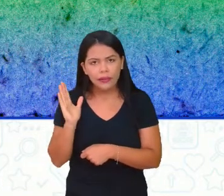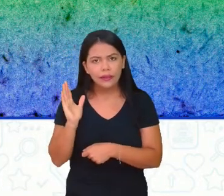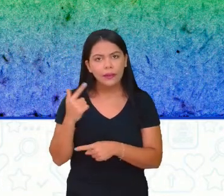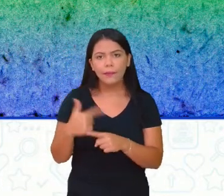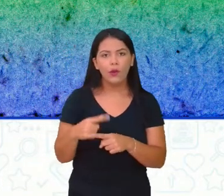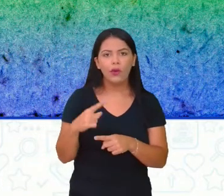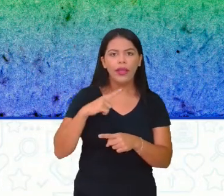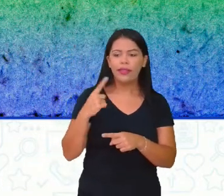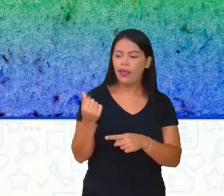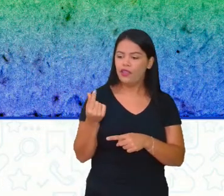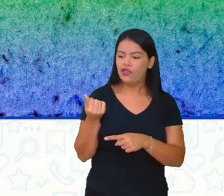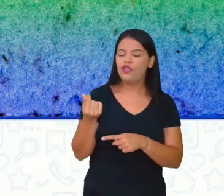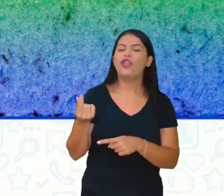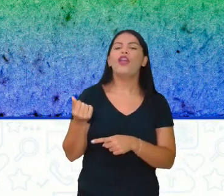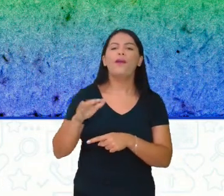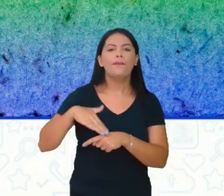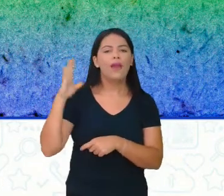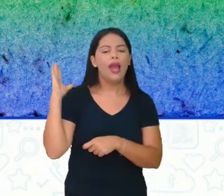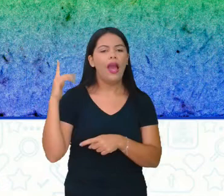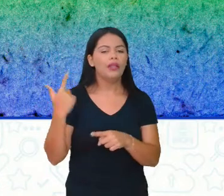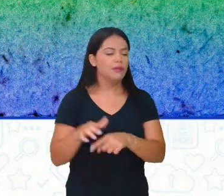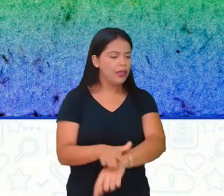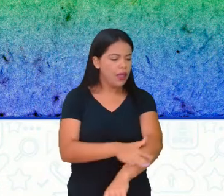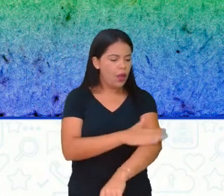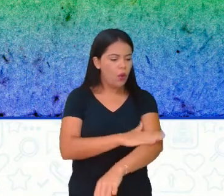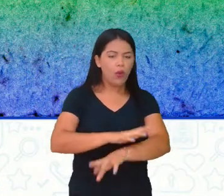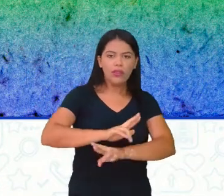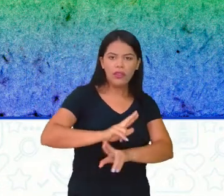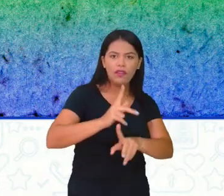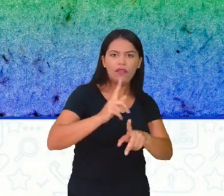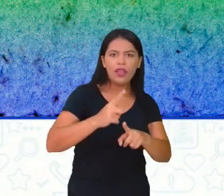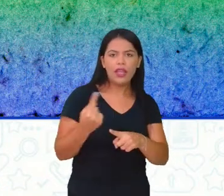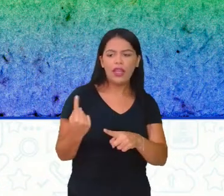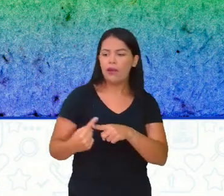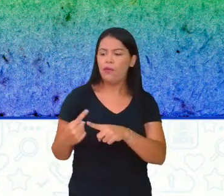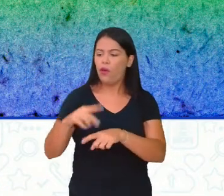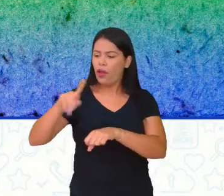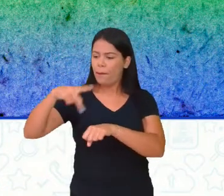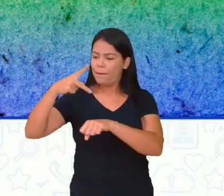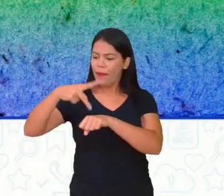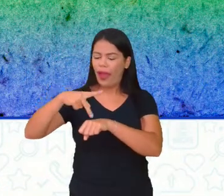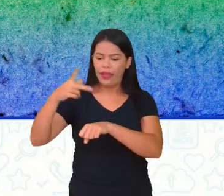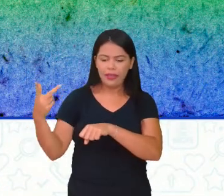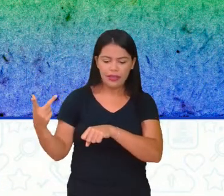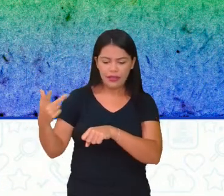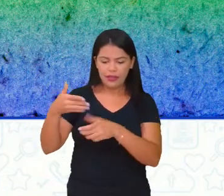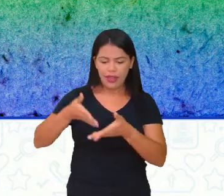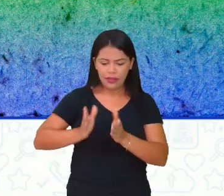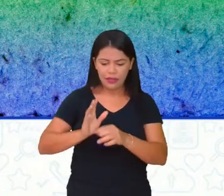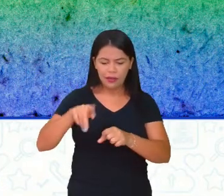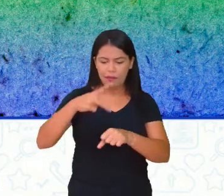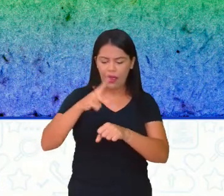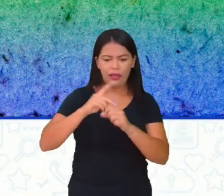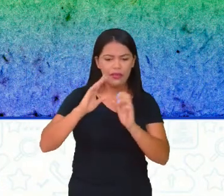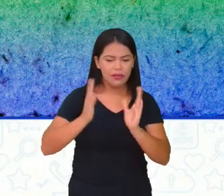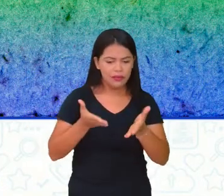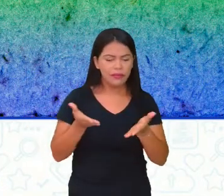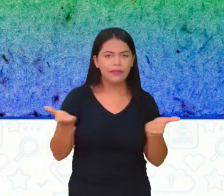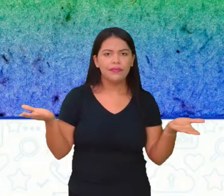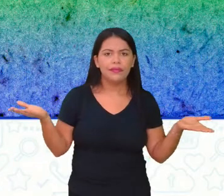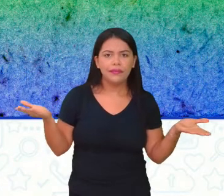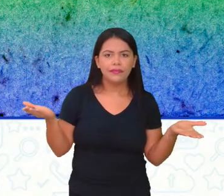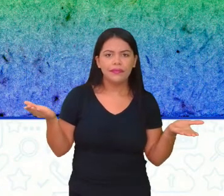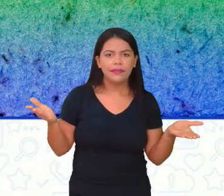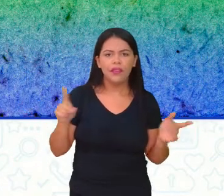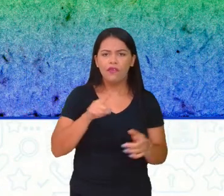da sua pele, não é? Pela sua nacionalidade. E aí, pessoal, dá para